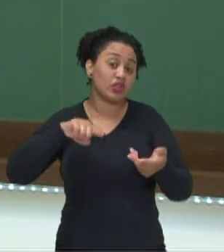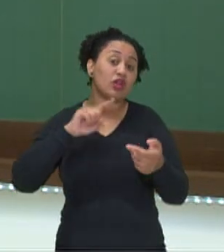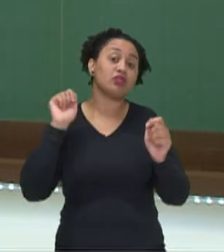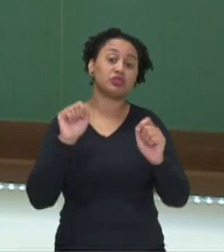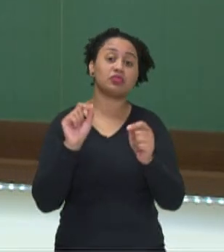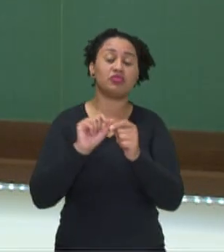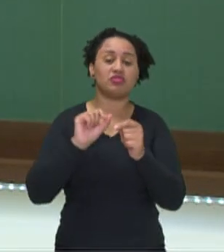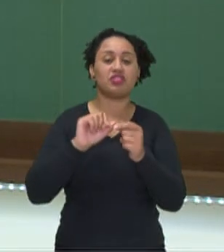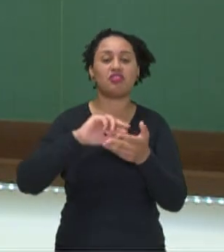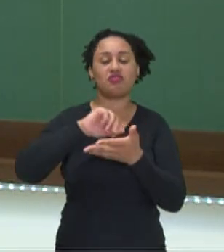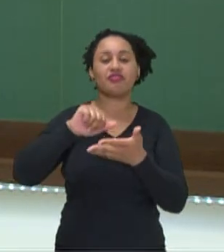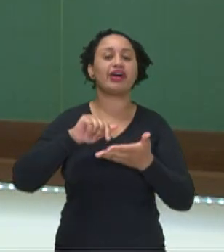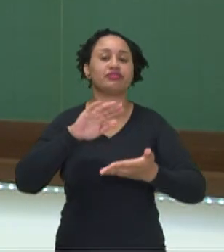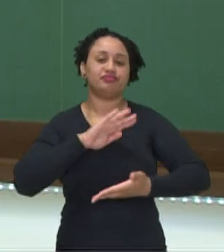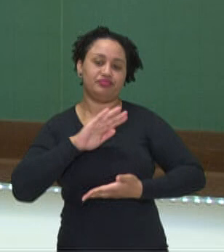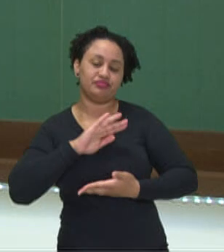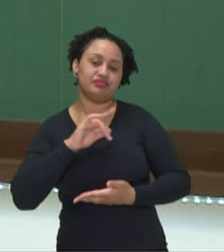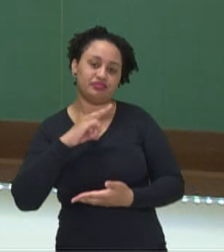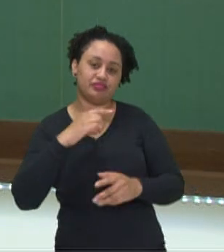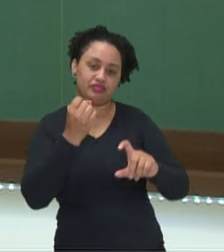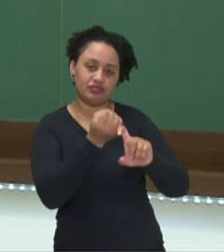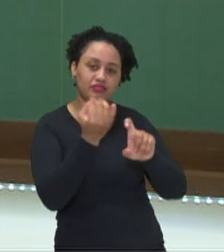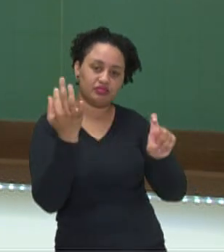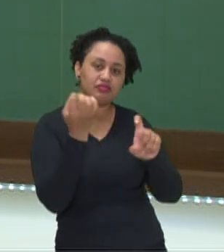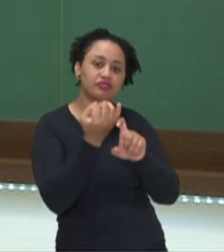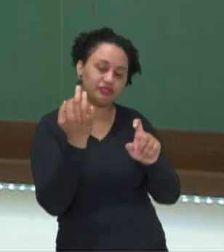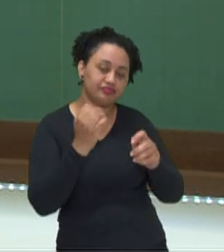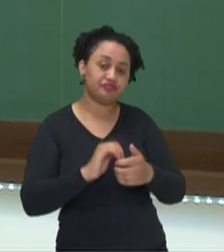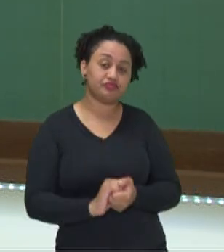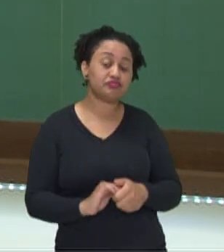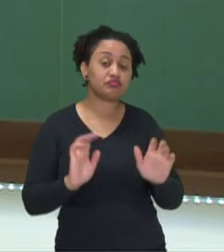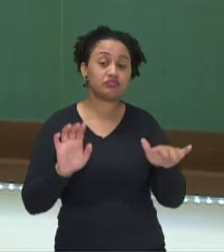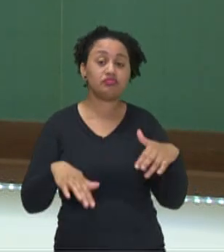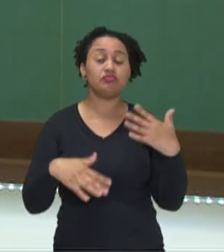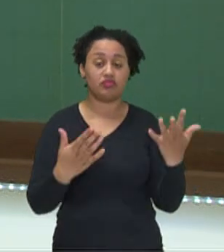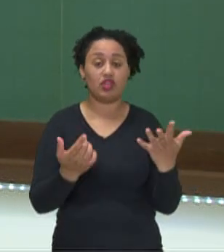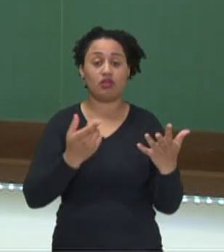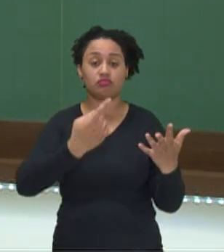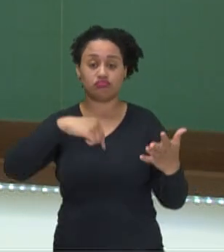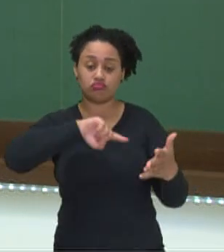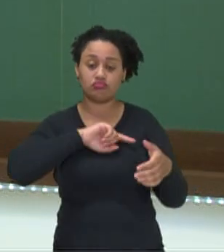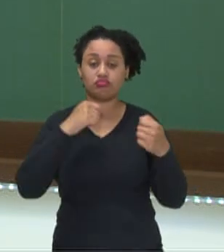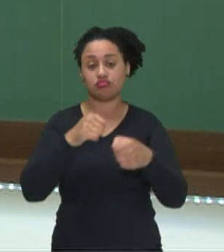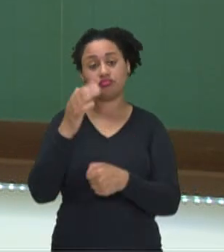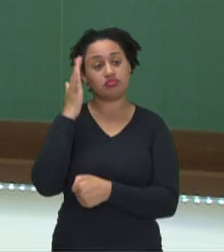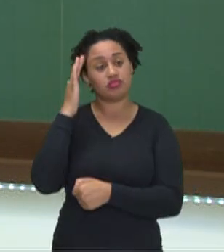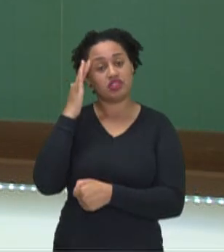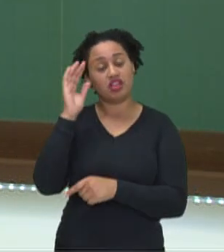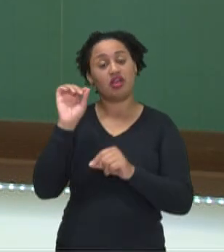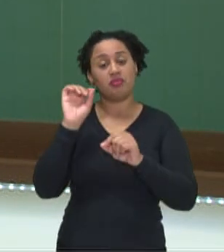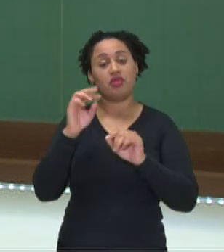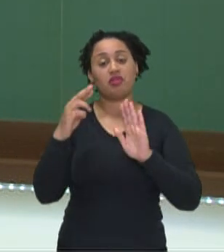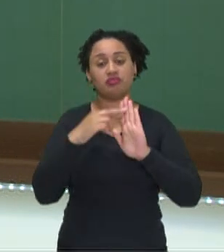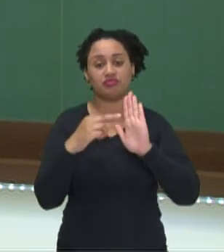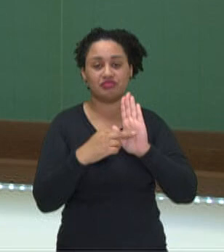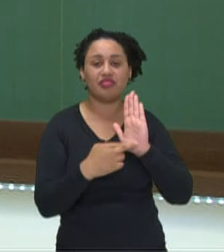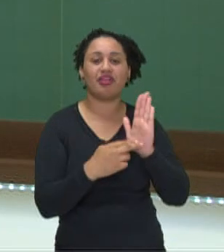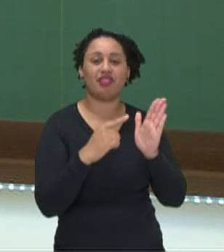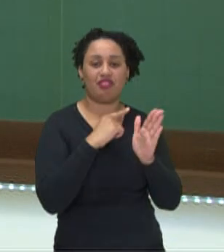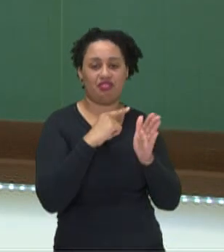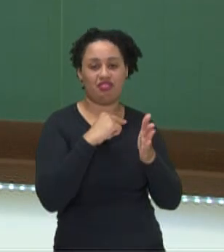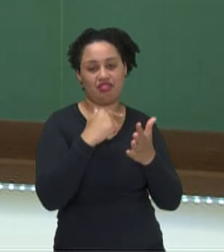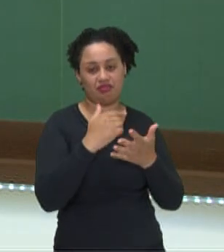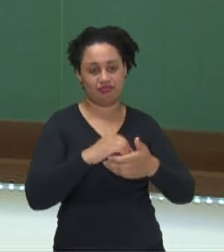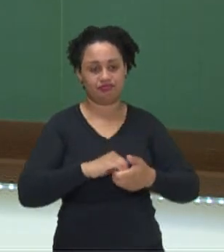situações diferentes envolvendo as potências. E para isso, precisamos conhecer as suas